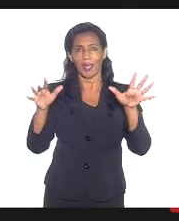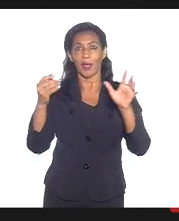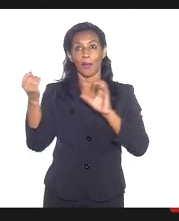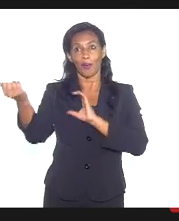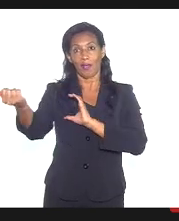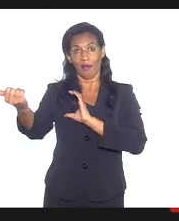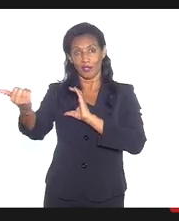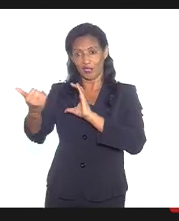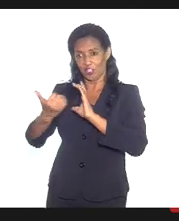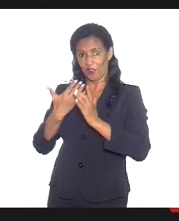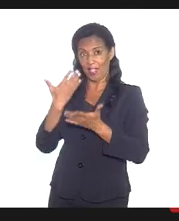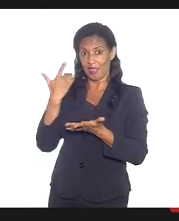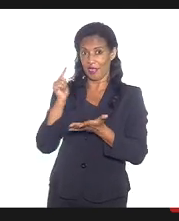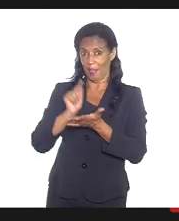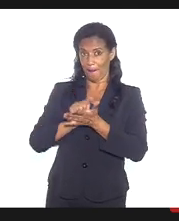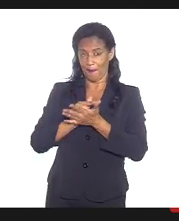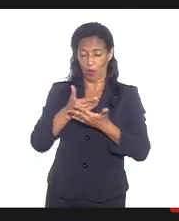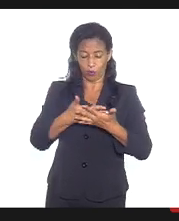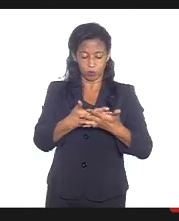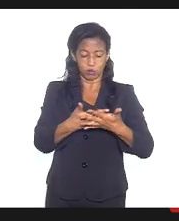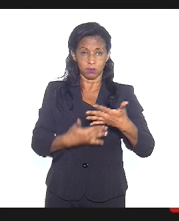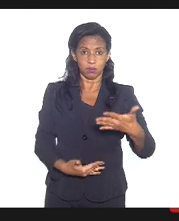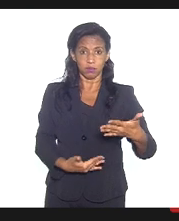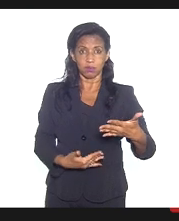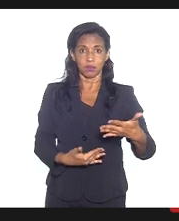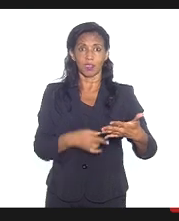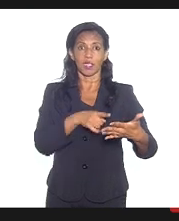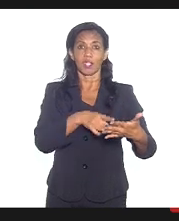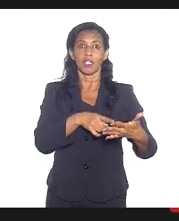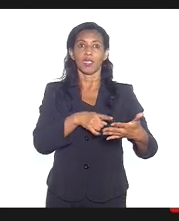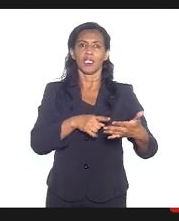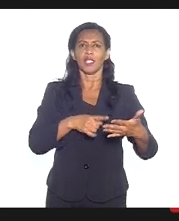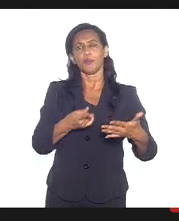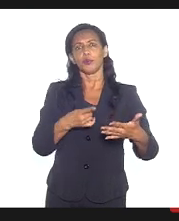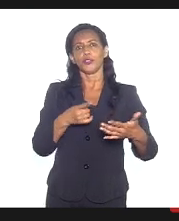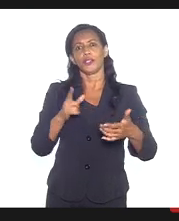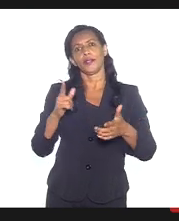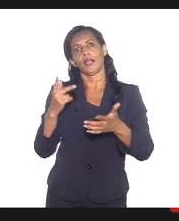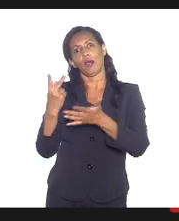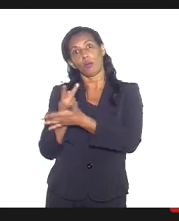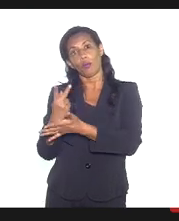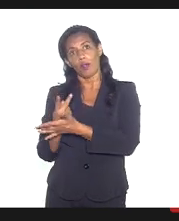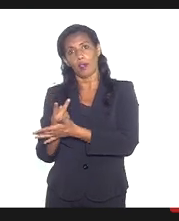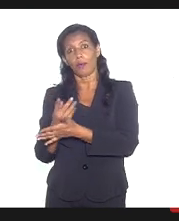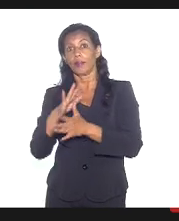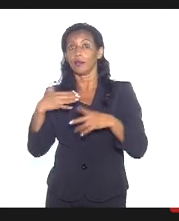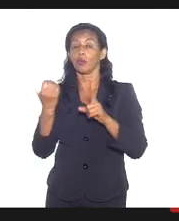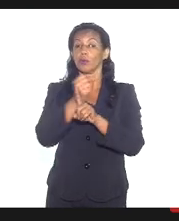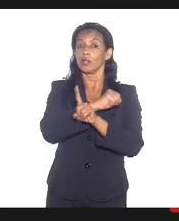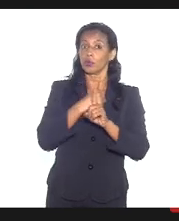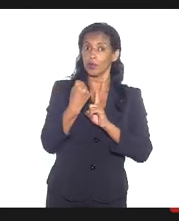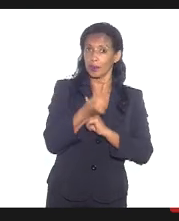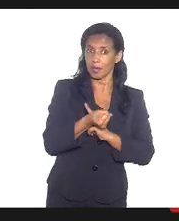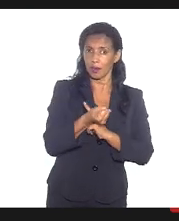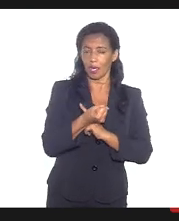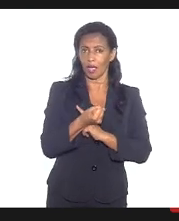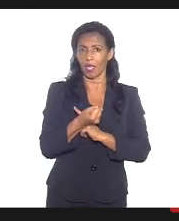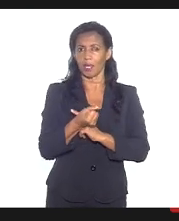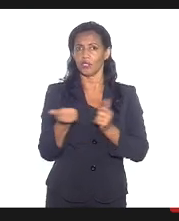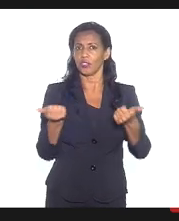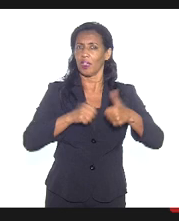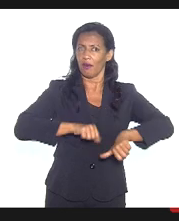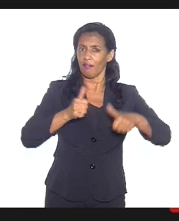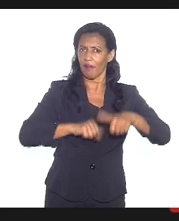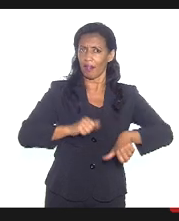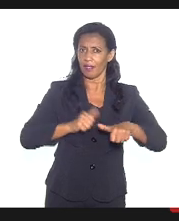tá, praticamente dentro do portal da transparência, e podia gerar algum tipo de ruído. Então, toda a sociedade que avalia